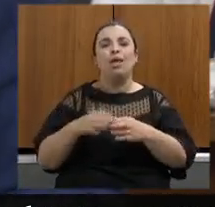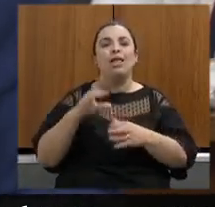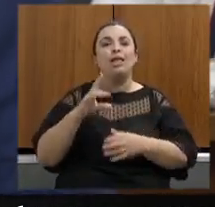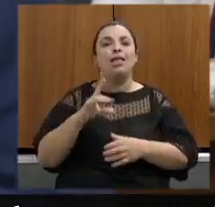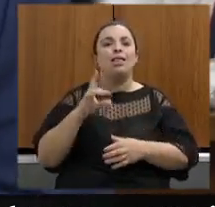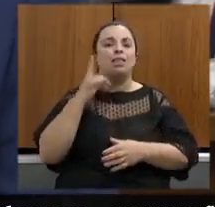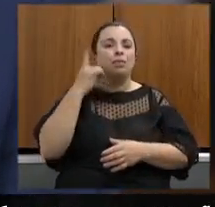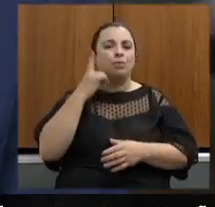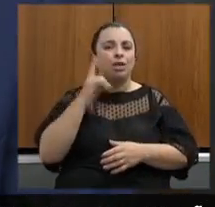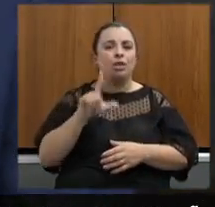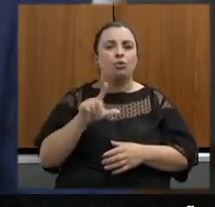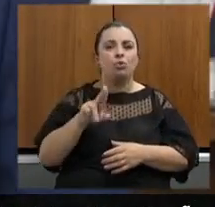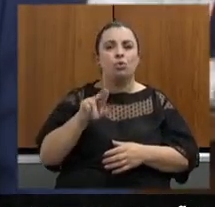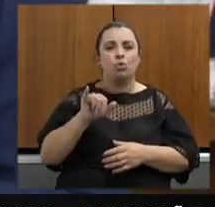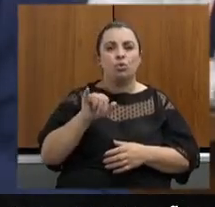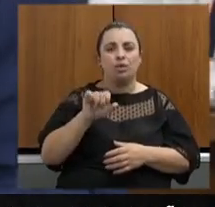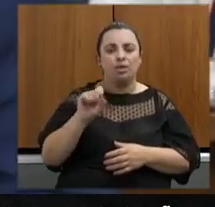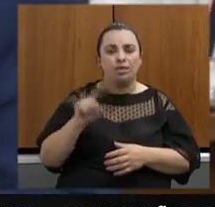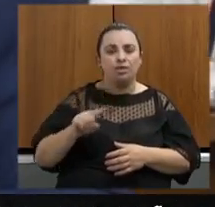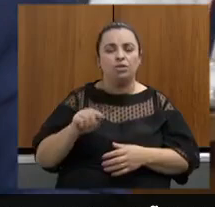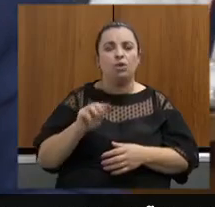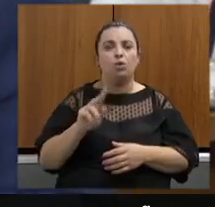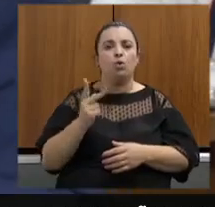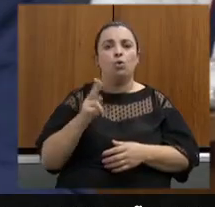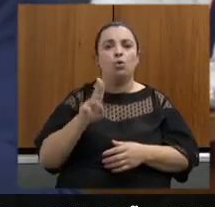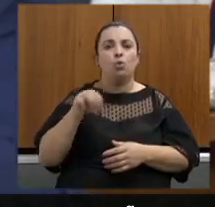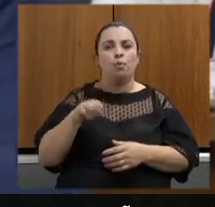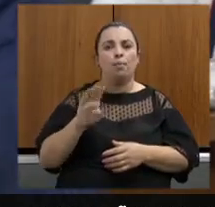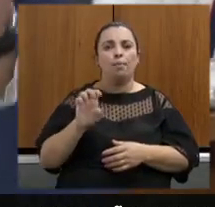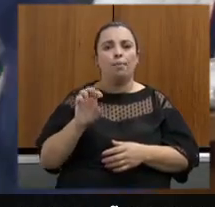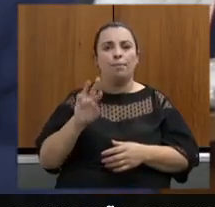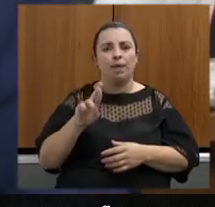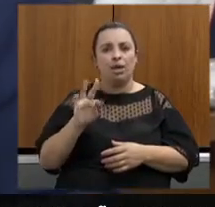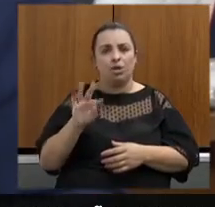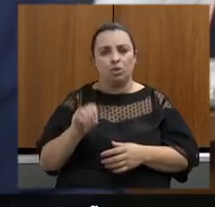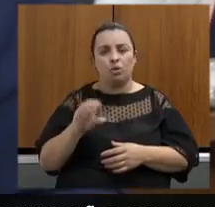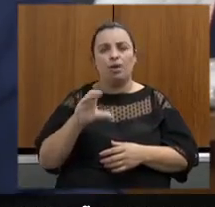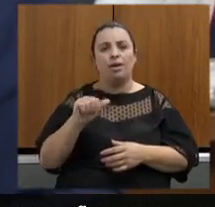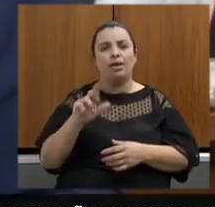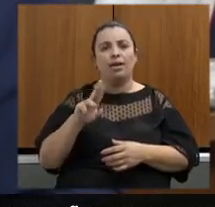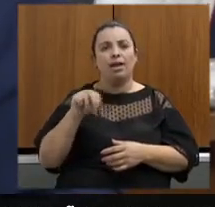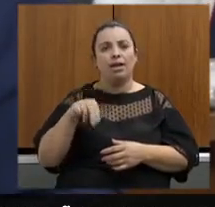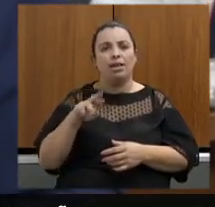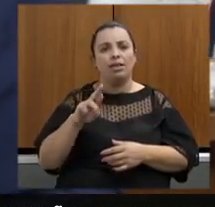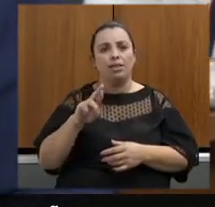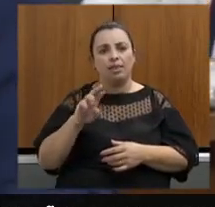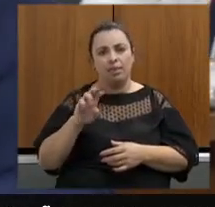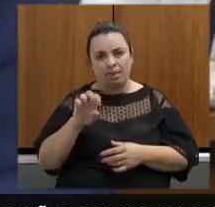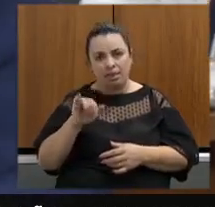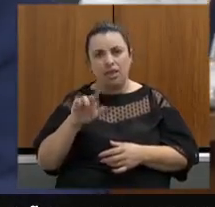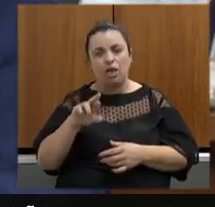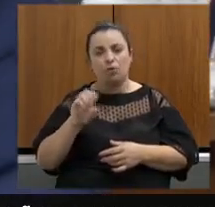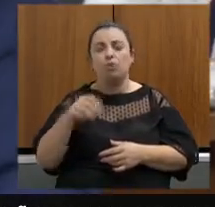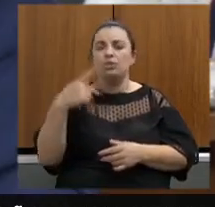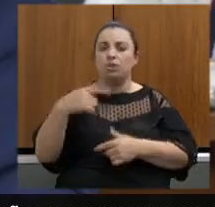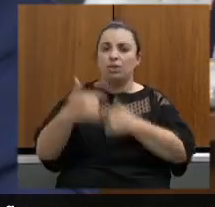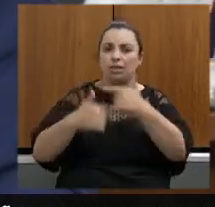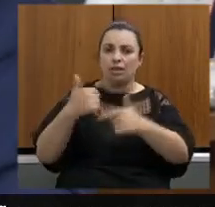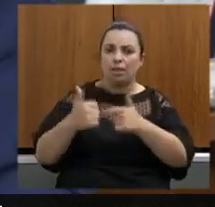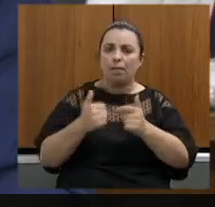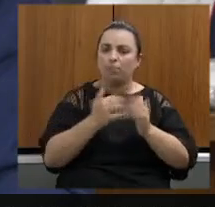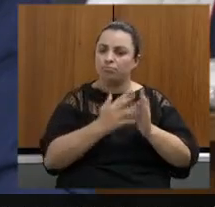Com certeza mérito seu trabalho da sua construção é ao longo das quatro anos aqui na Assembleia